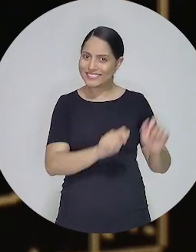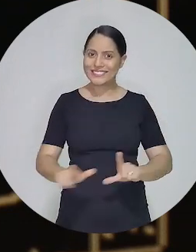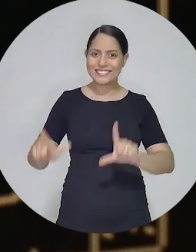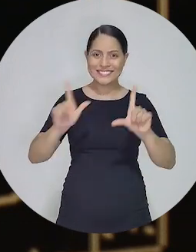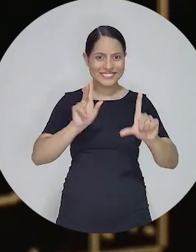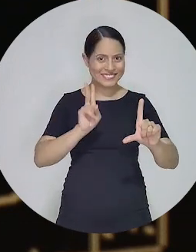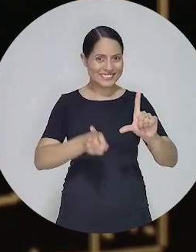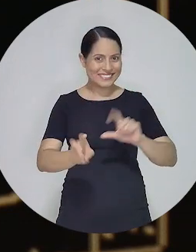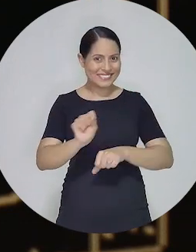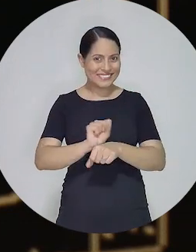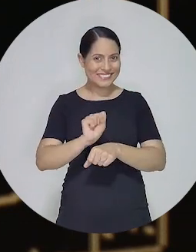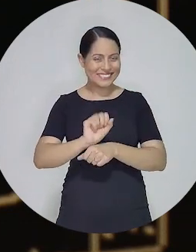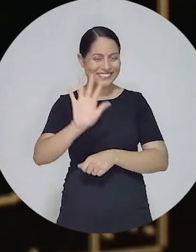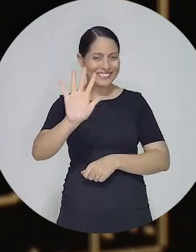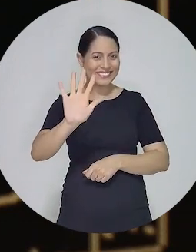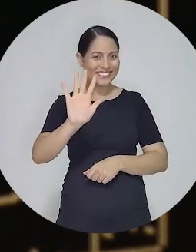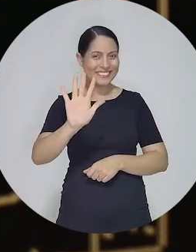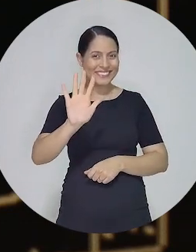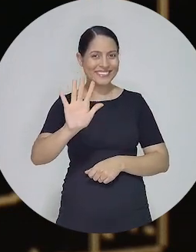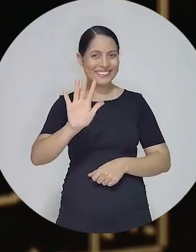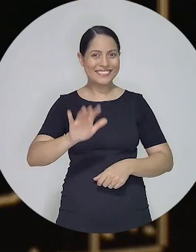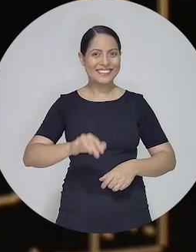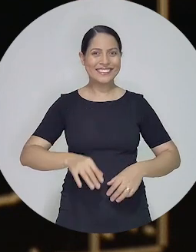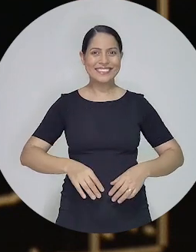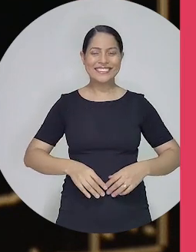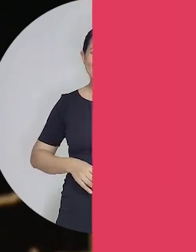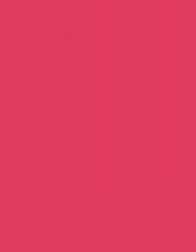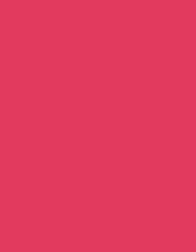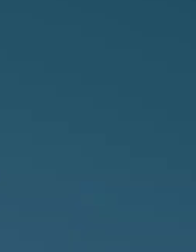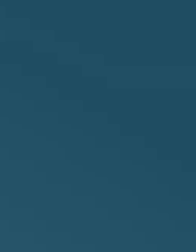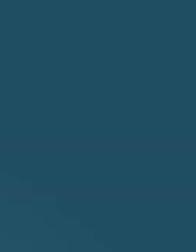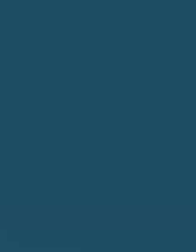por aqui. A gente continua no próximo bloco. Não saia daí.